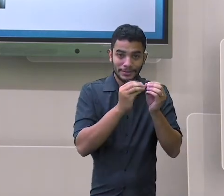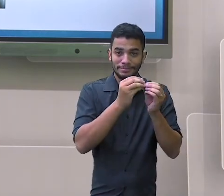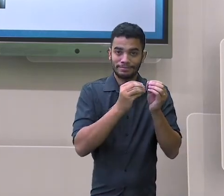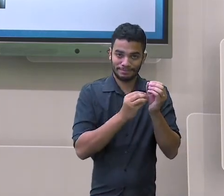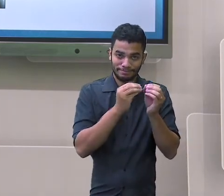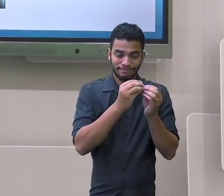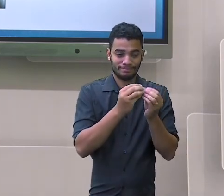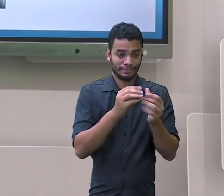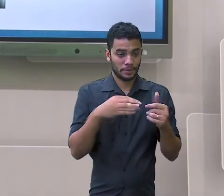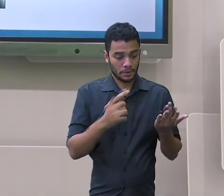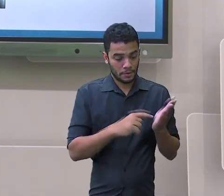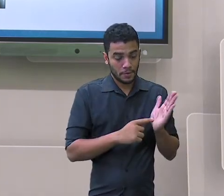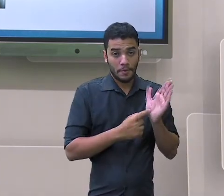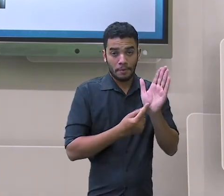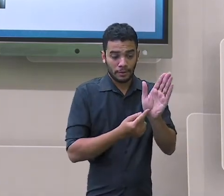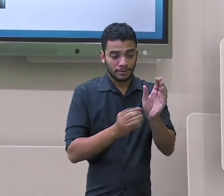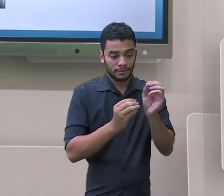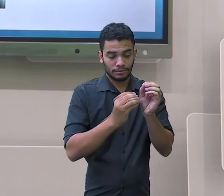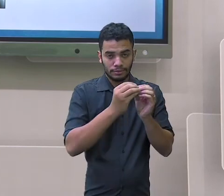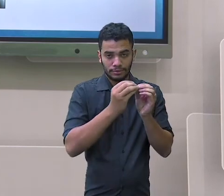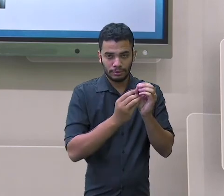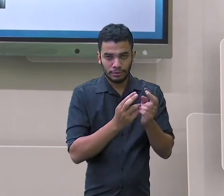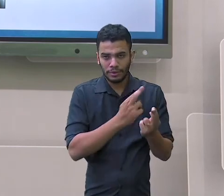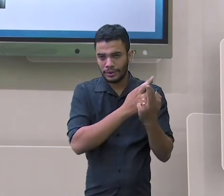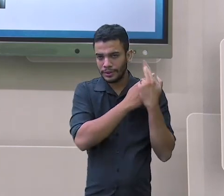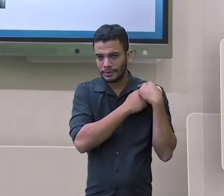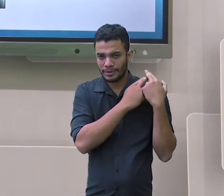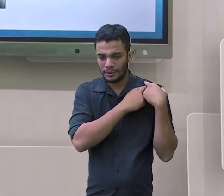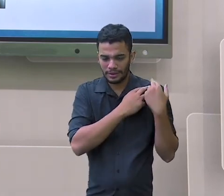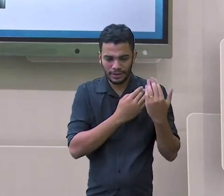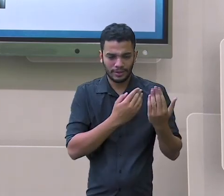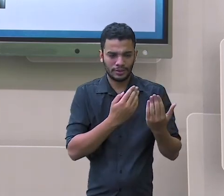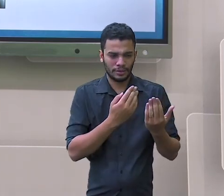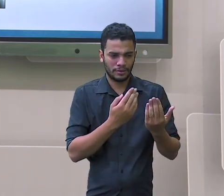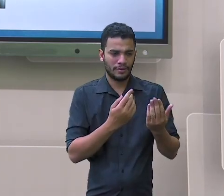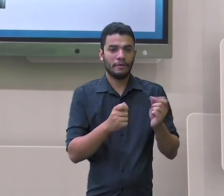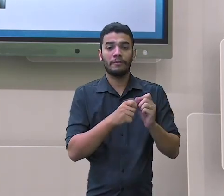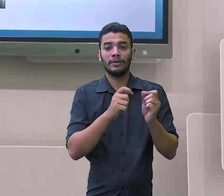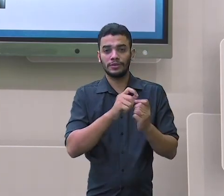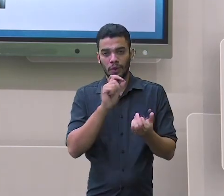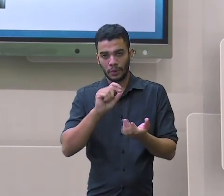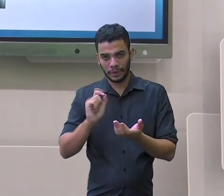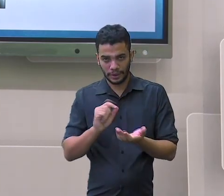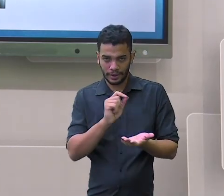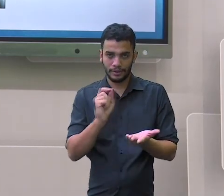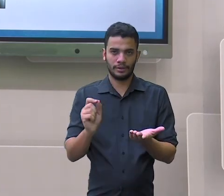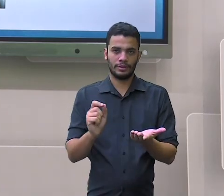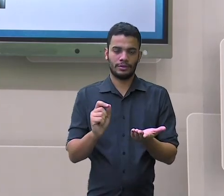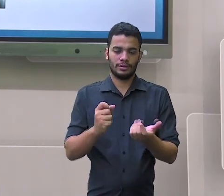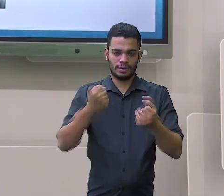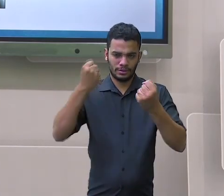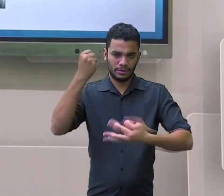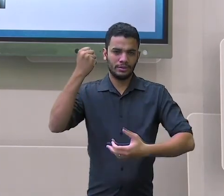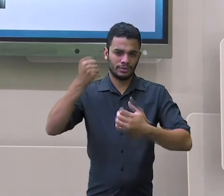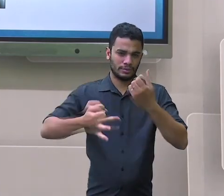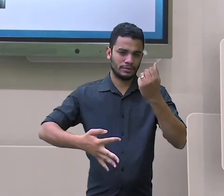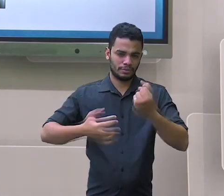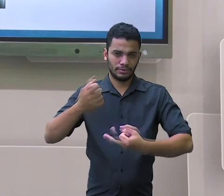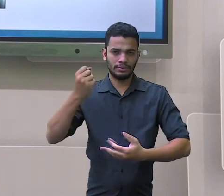de células, funções, seres que têm uma célula, seres que são constituídos por muitas células.